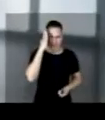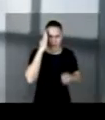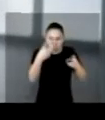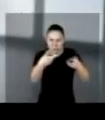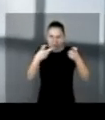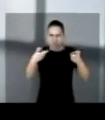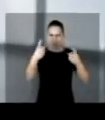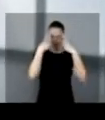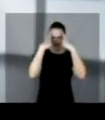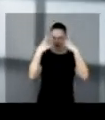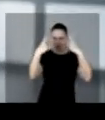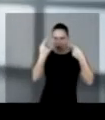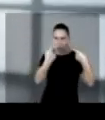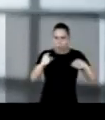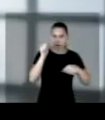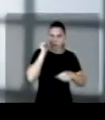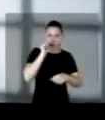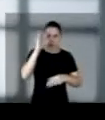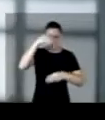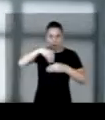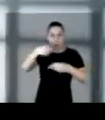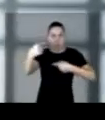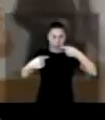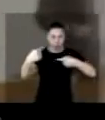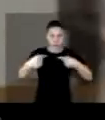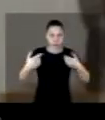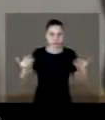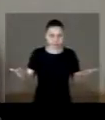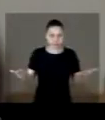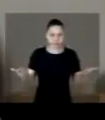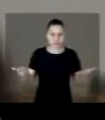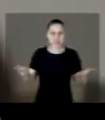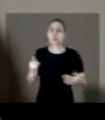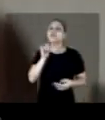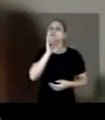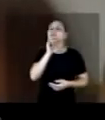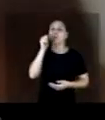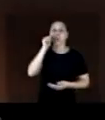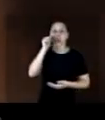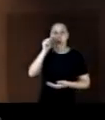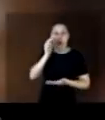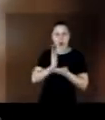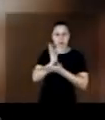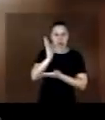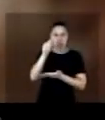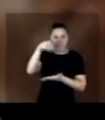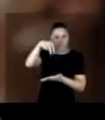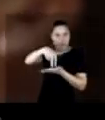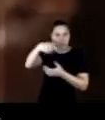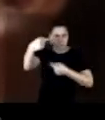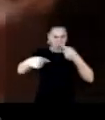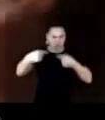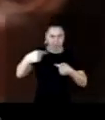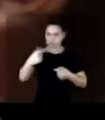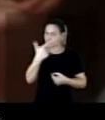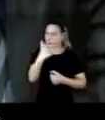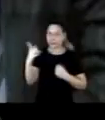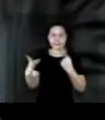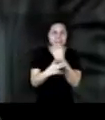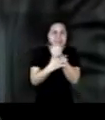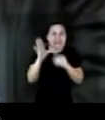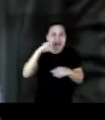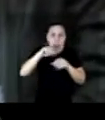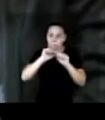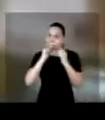Você sabe identificar a violência contra a mulher na política? Quando uma parlamentar não está segura, nem mesmo no plenário.